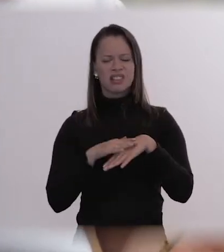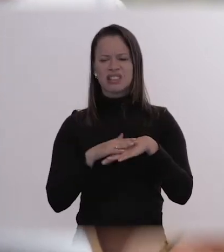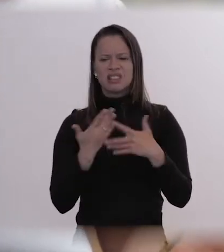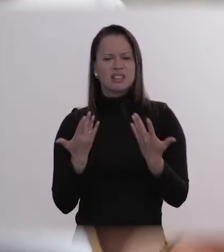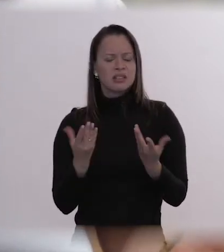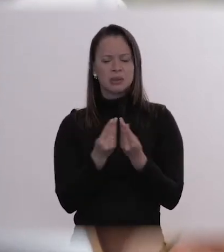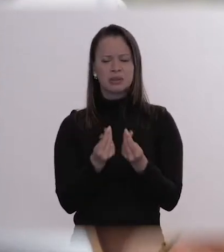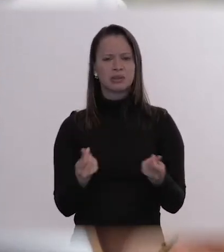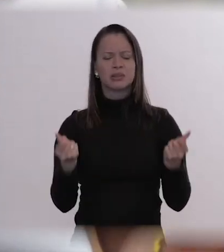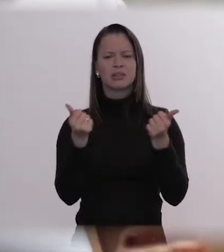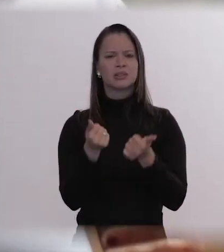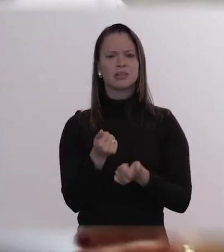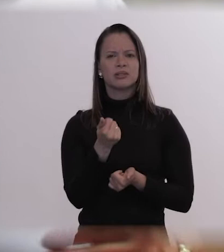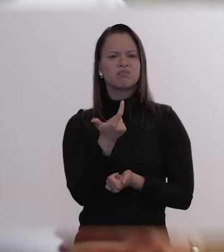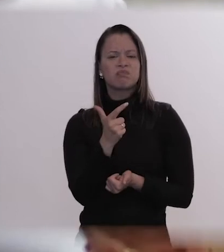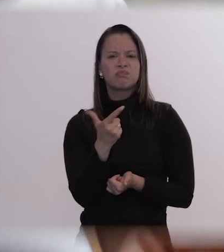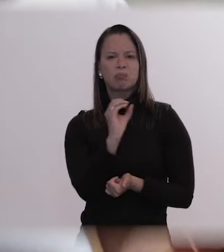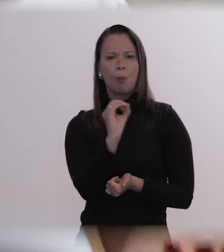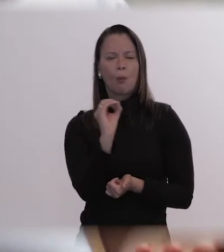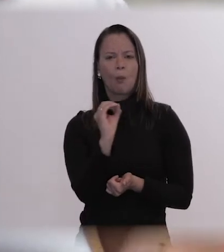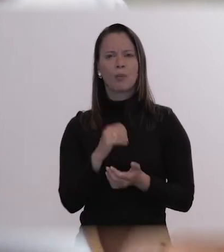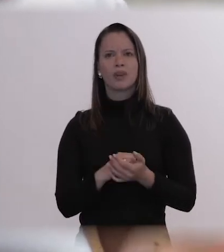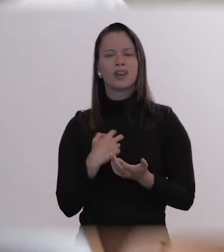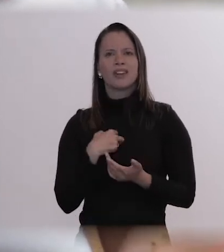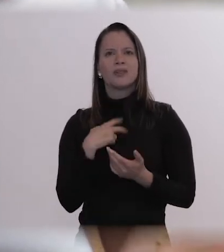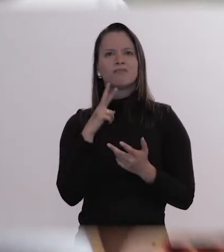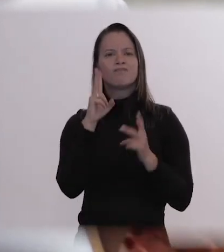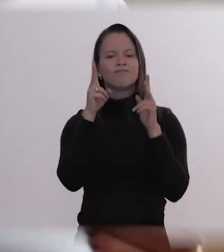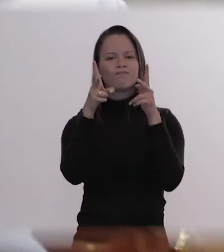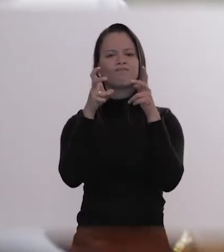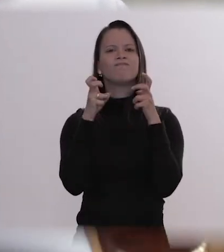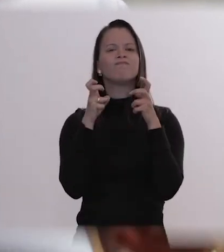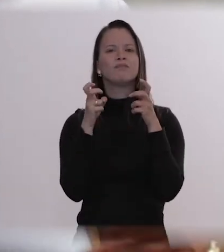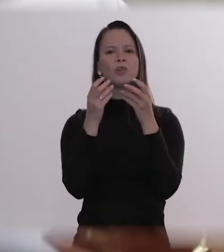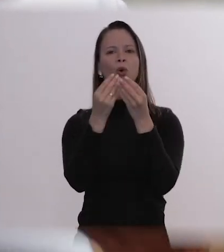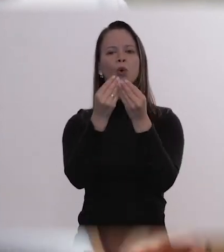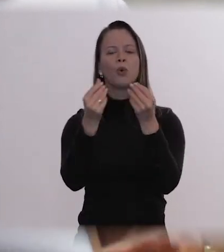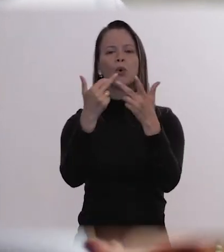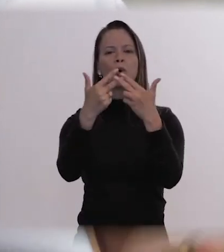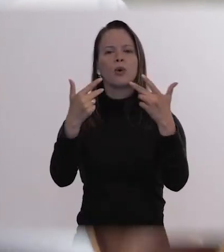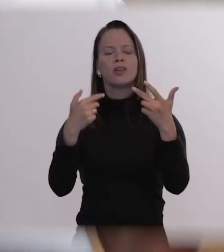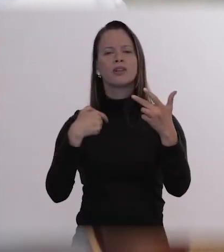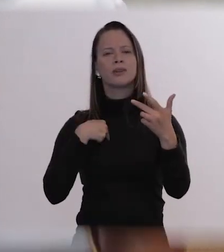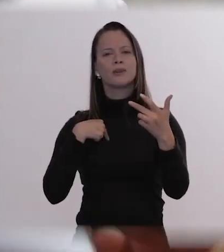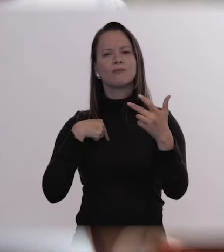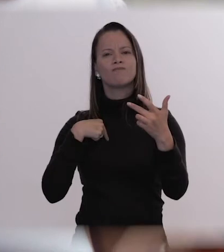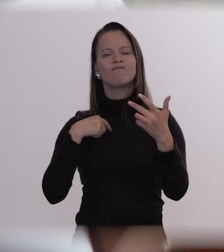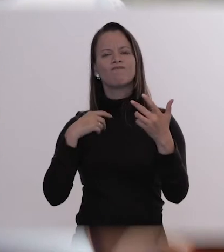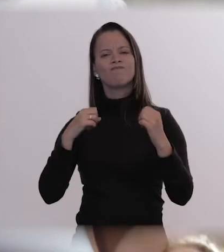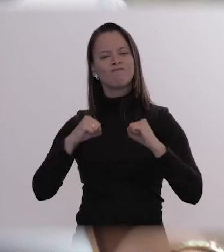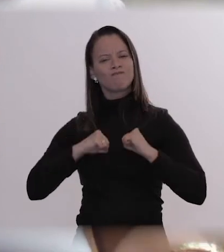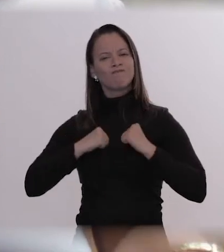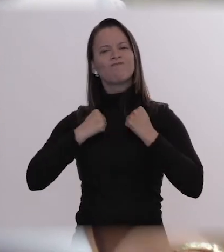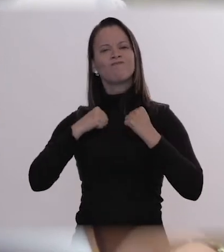Eu não via situações para que eu me apegasse e